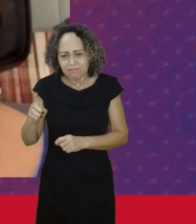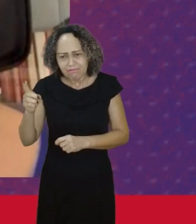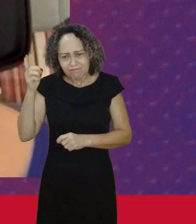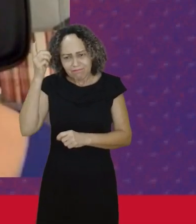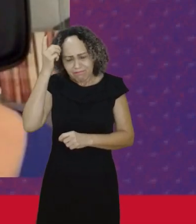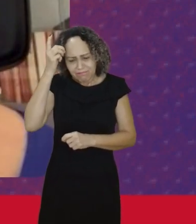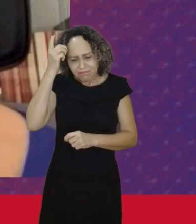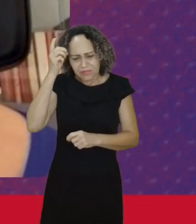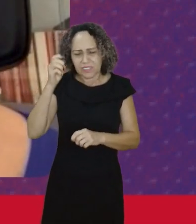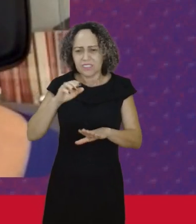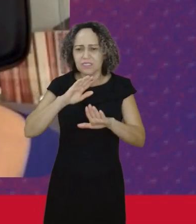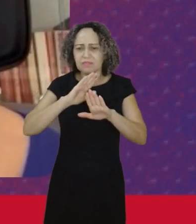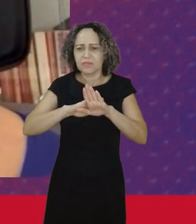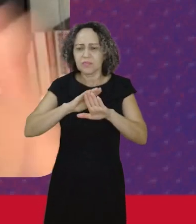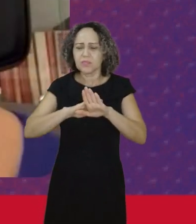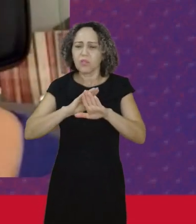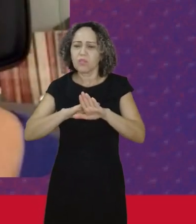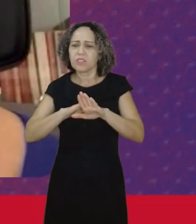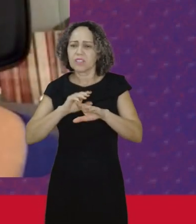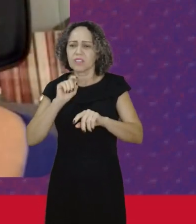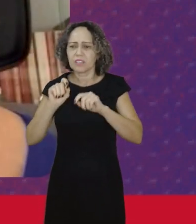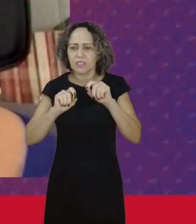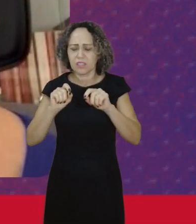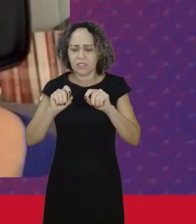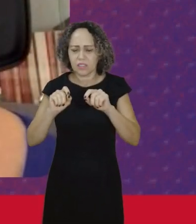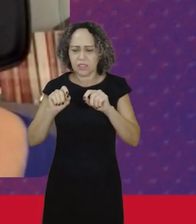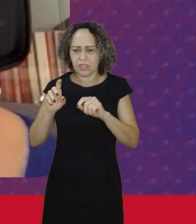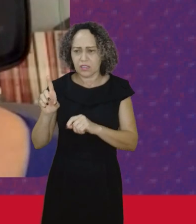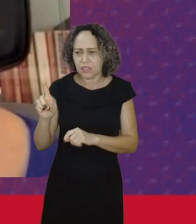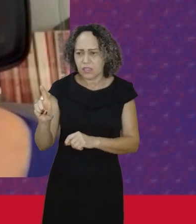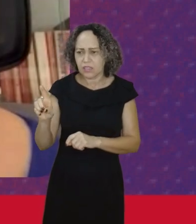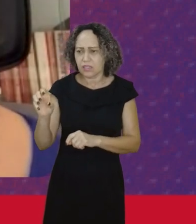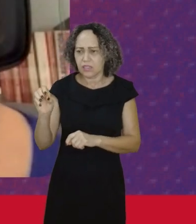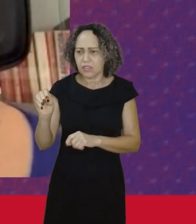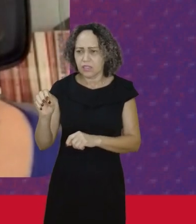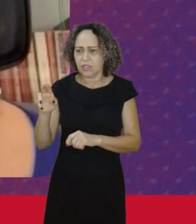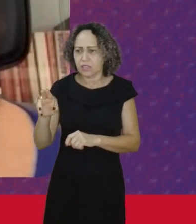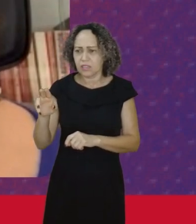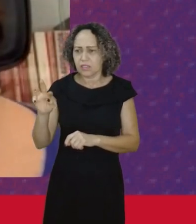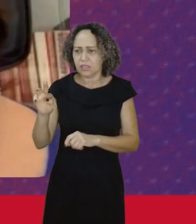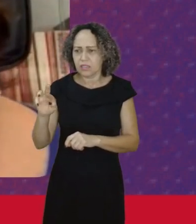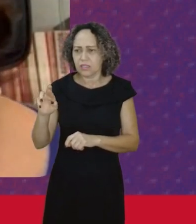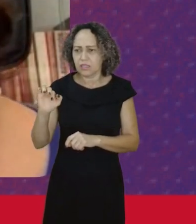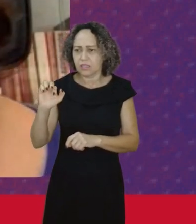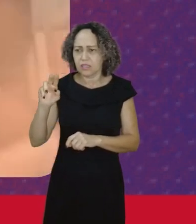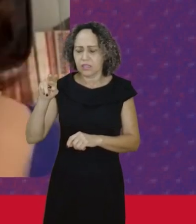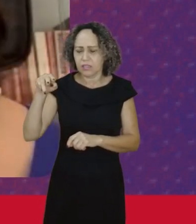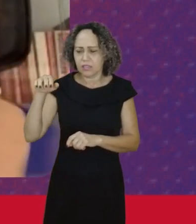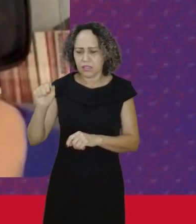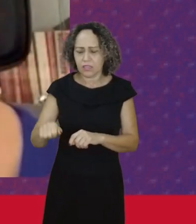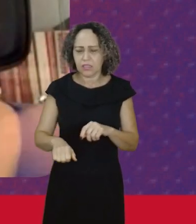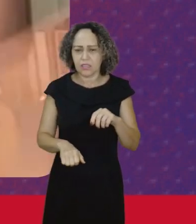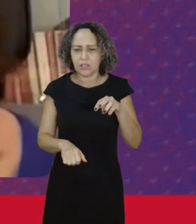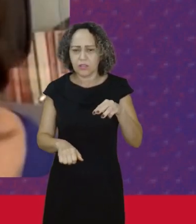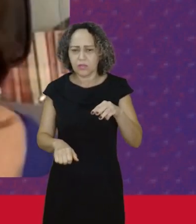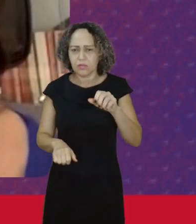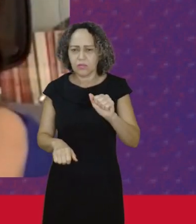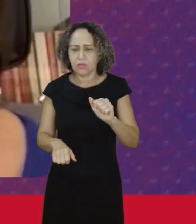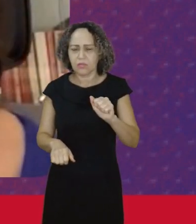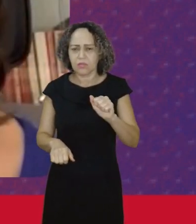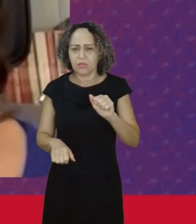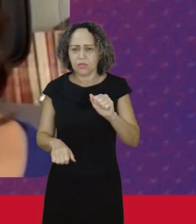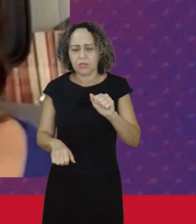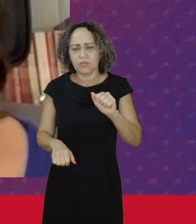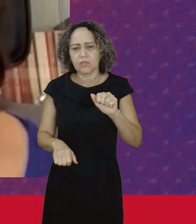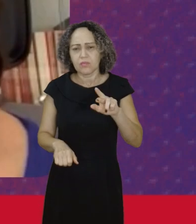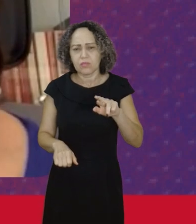eu acredito que essa doutrina do marxismo cultural seja uma recriação, uma reelaboração